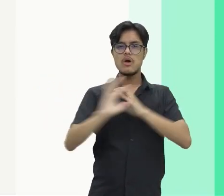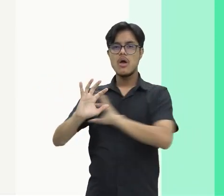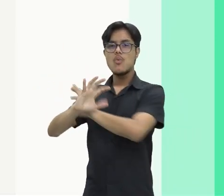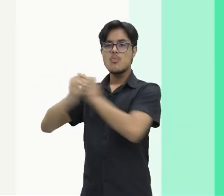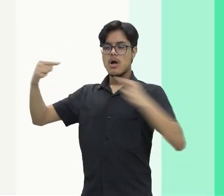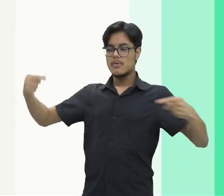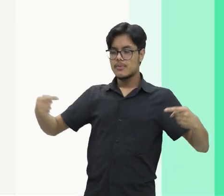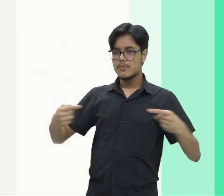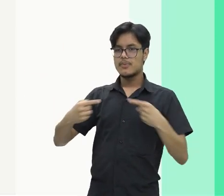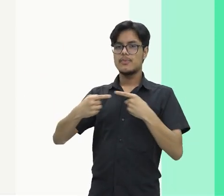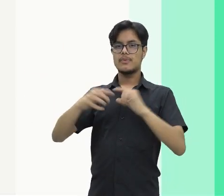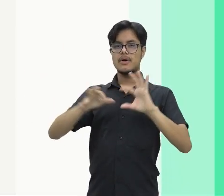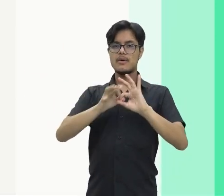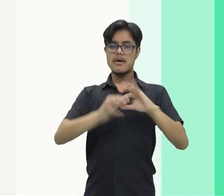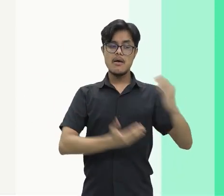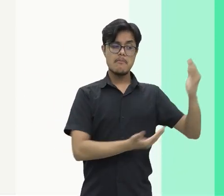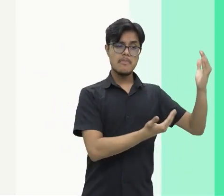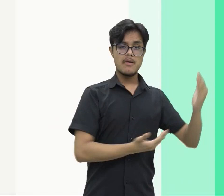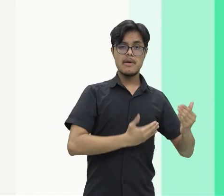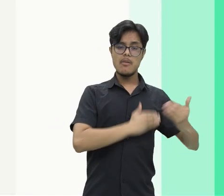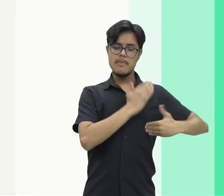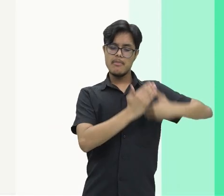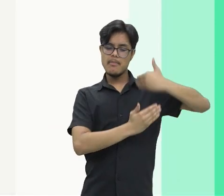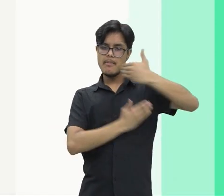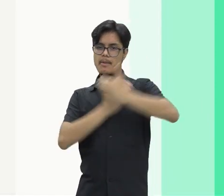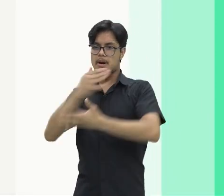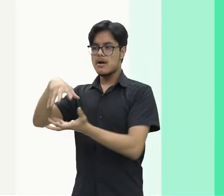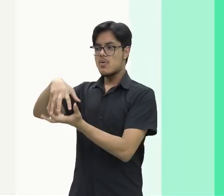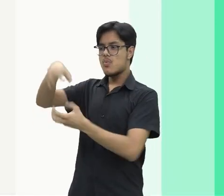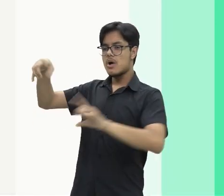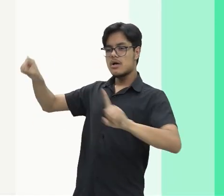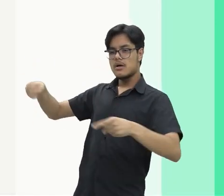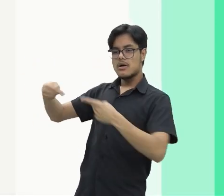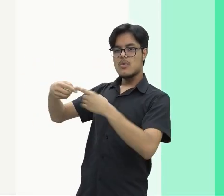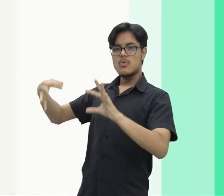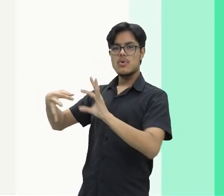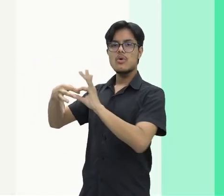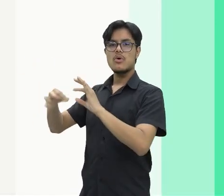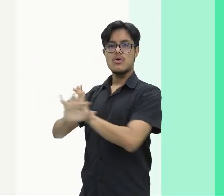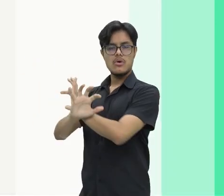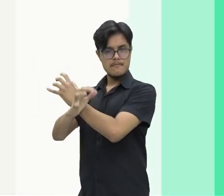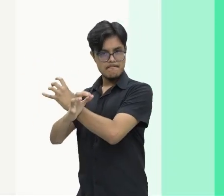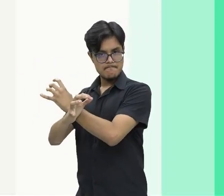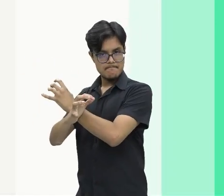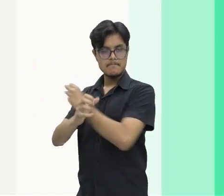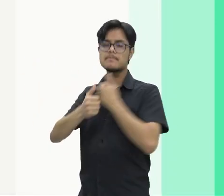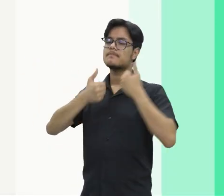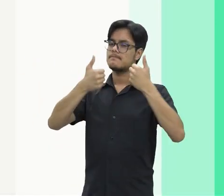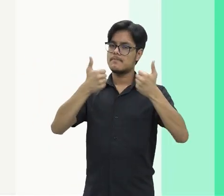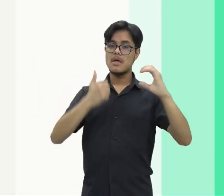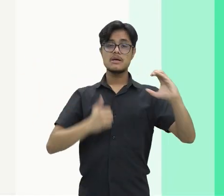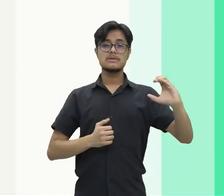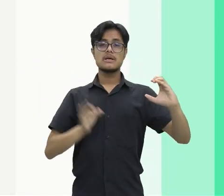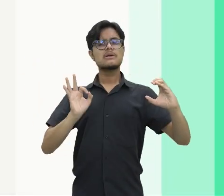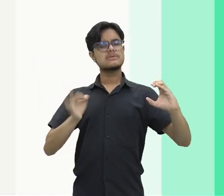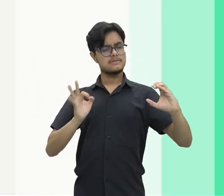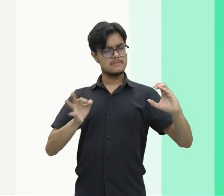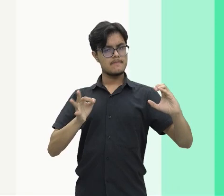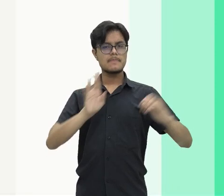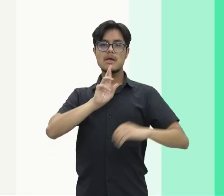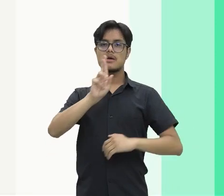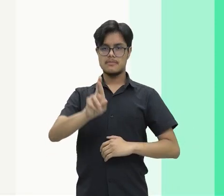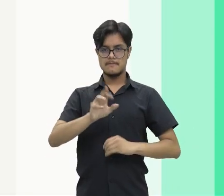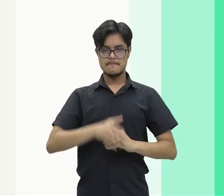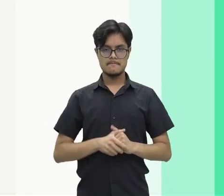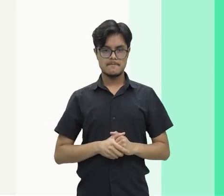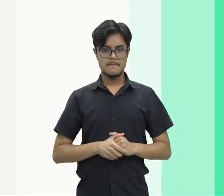medida que se desenvolve, eles vão se unindo. Então, no adulto, a gente vai ter um número menor de ossos. Essa letra C é a nossa resposta